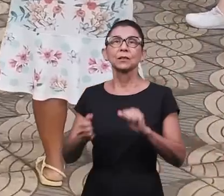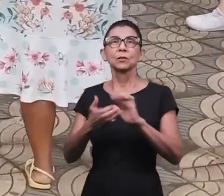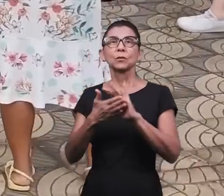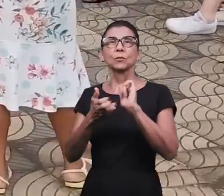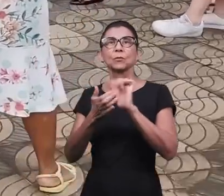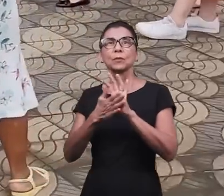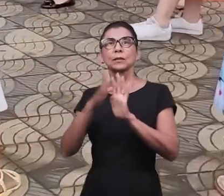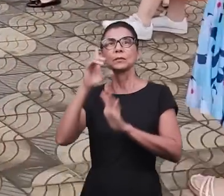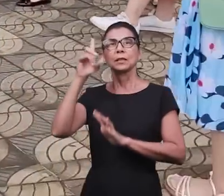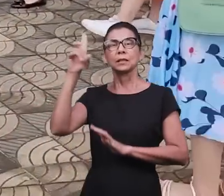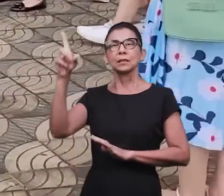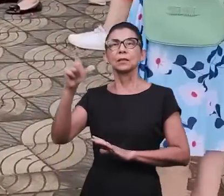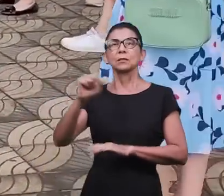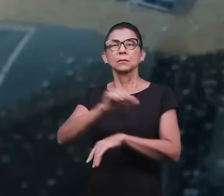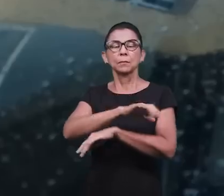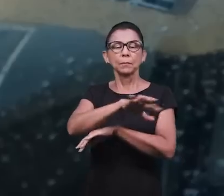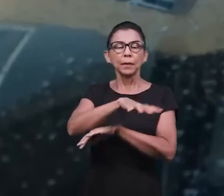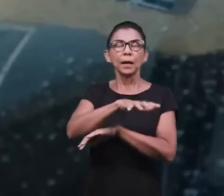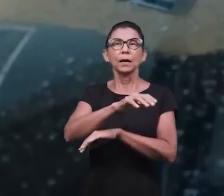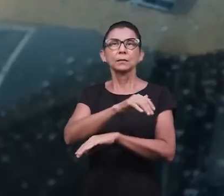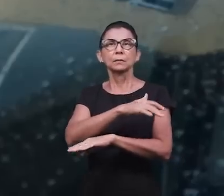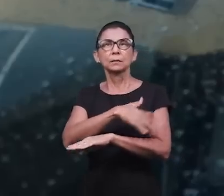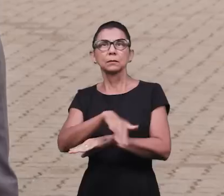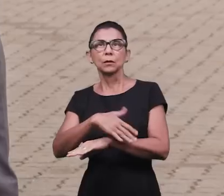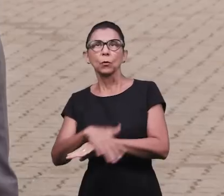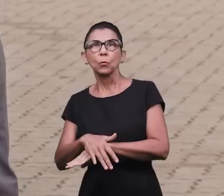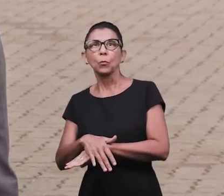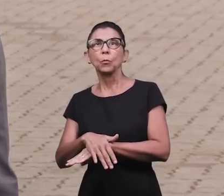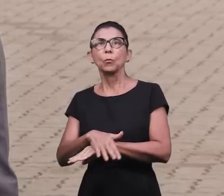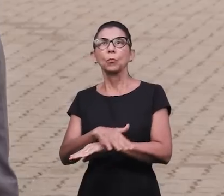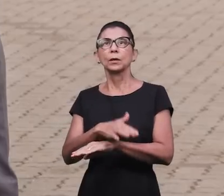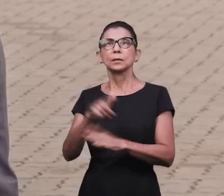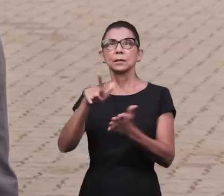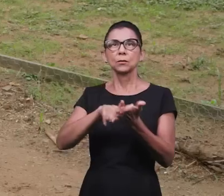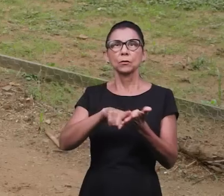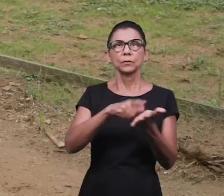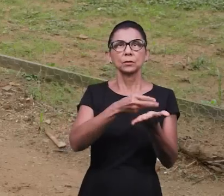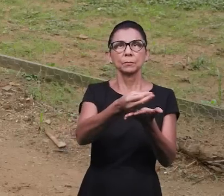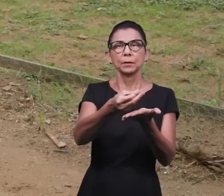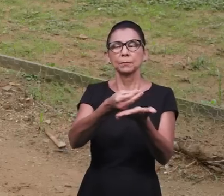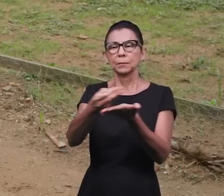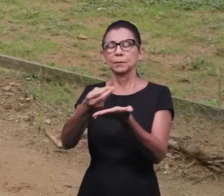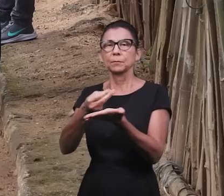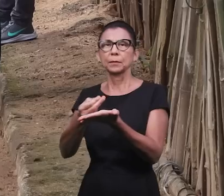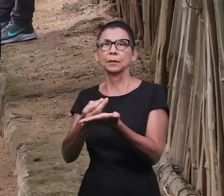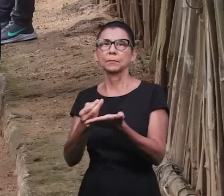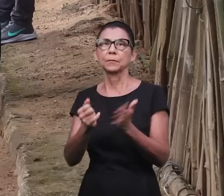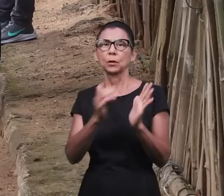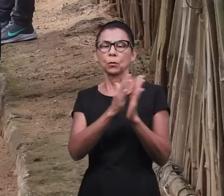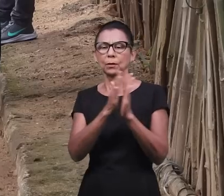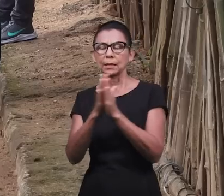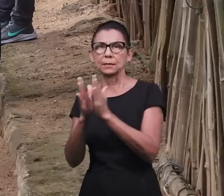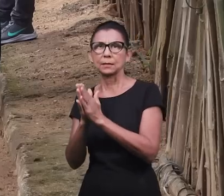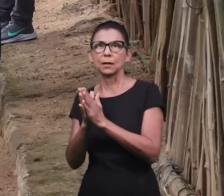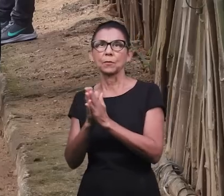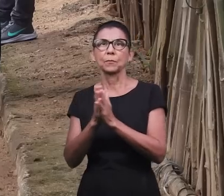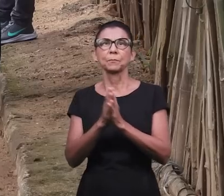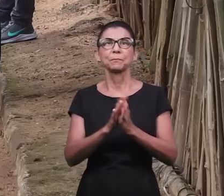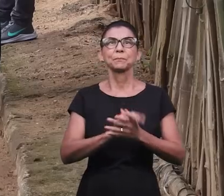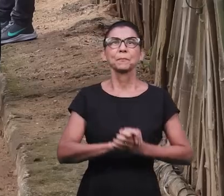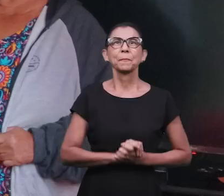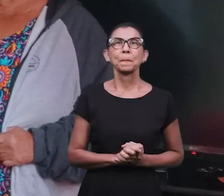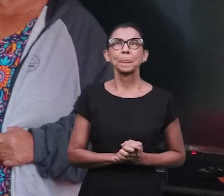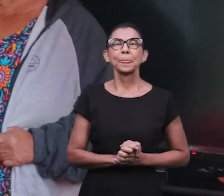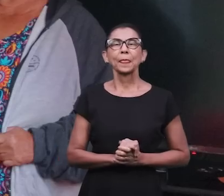nas ruas e praças, enquanto os convites e assistências eram realizadas. Portas se abriram para o